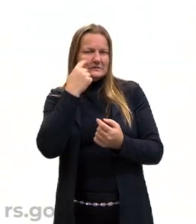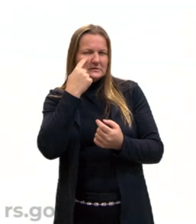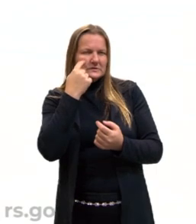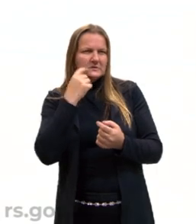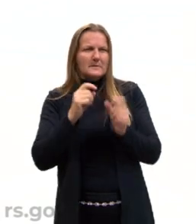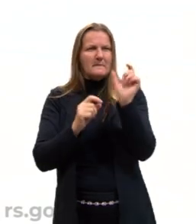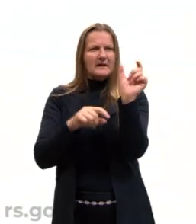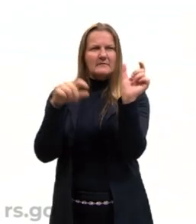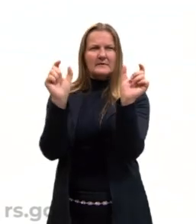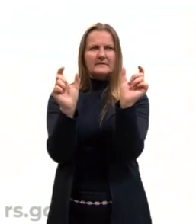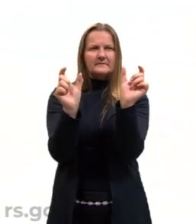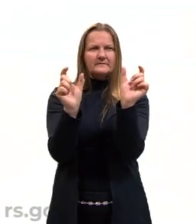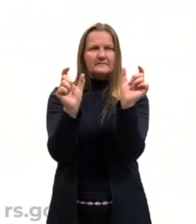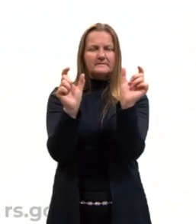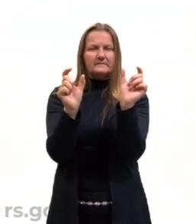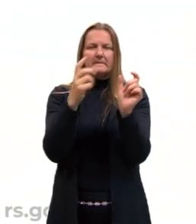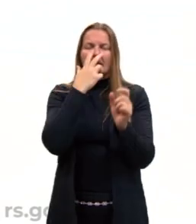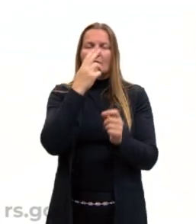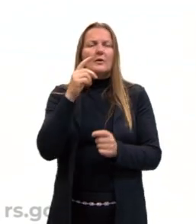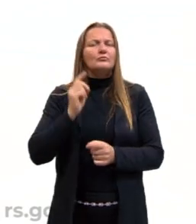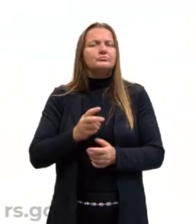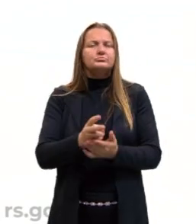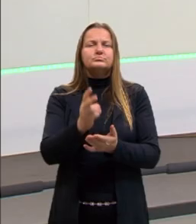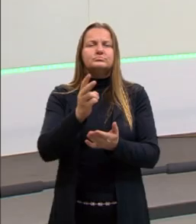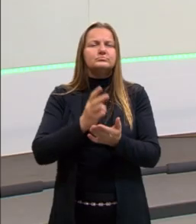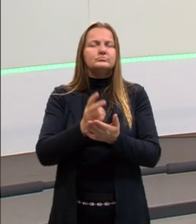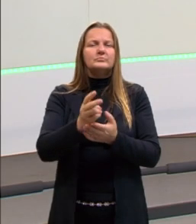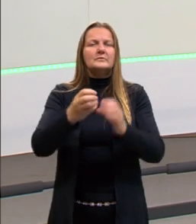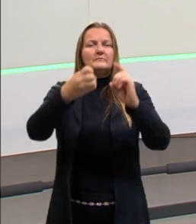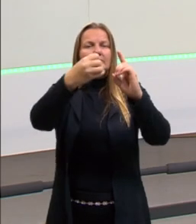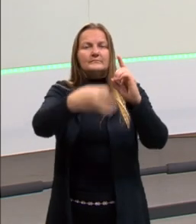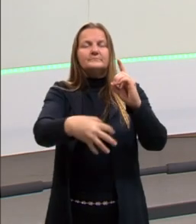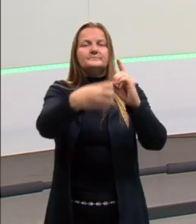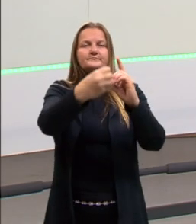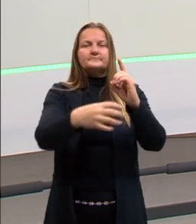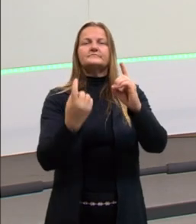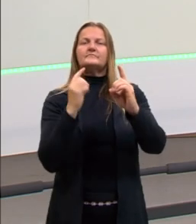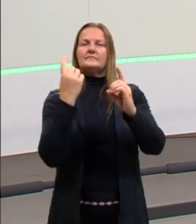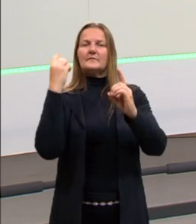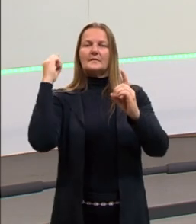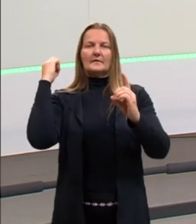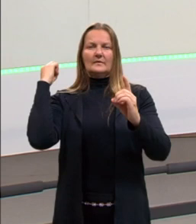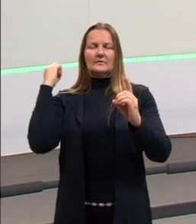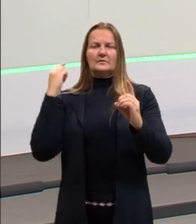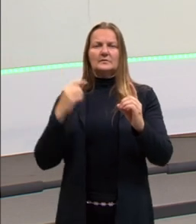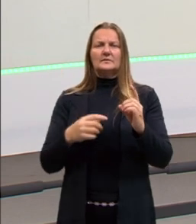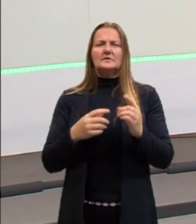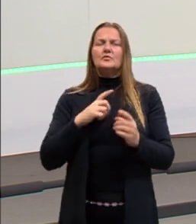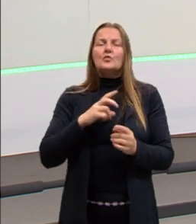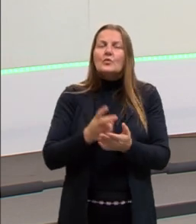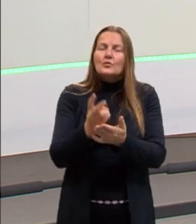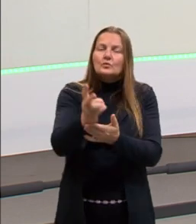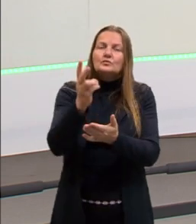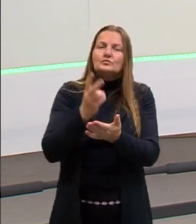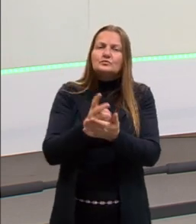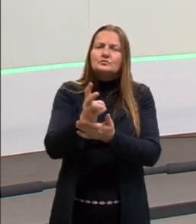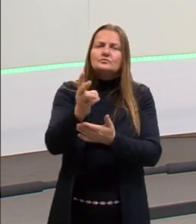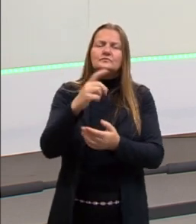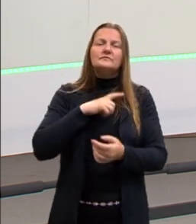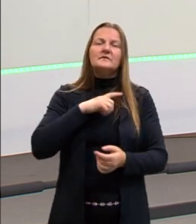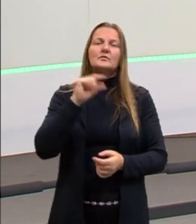continuidade né então a para descrever algo no passado no Ideb rotina me continuidade